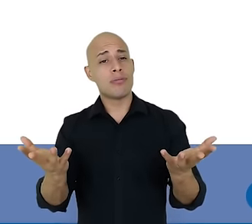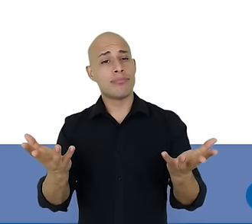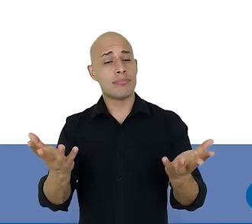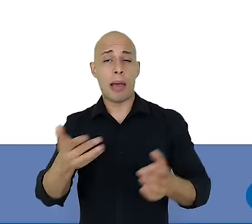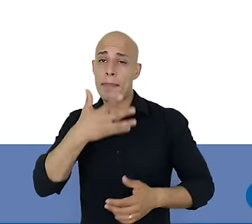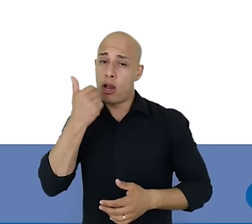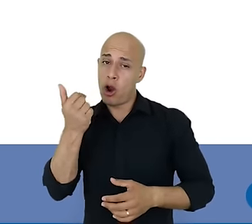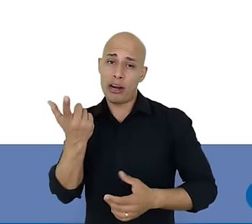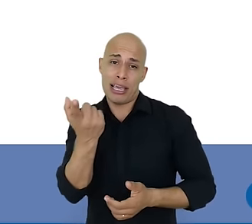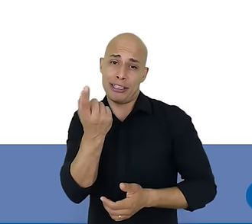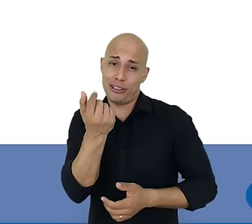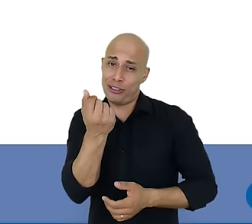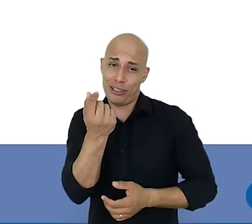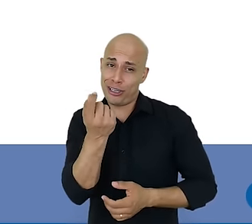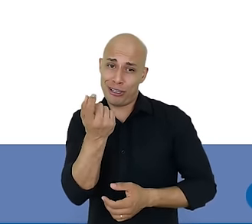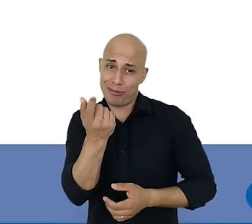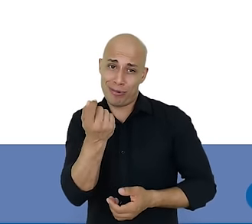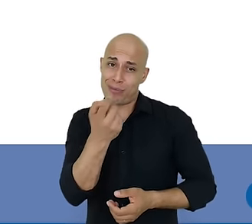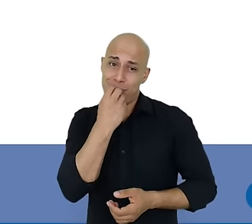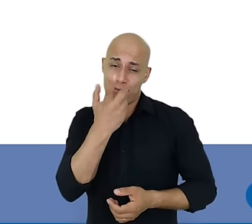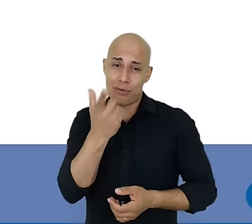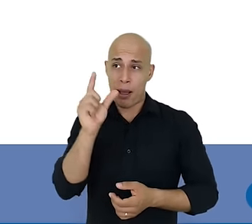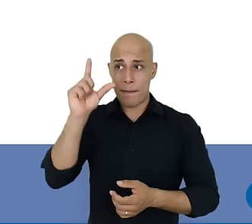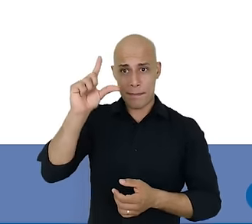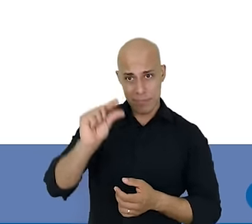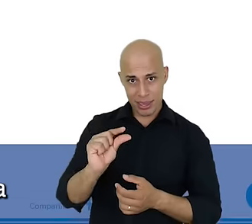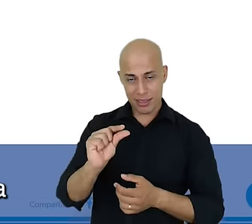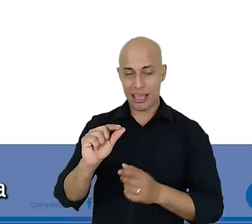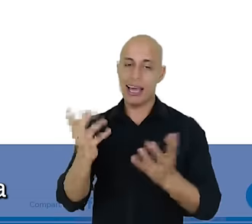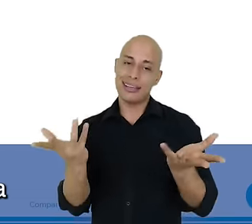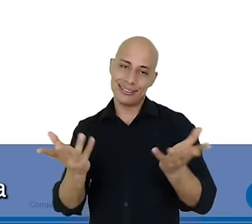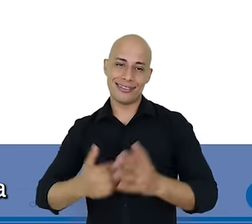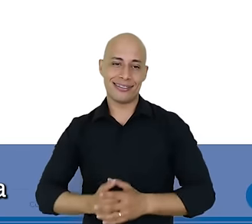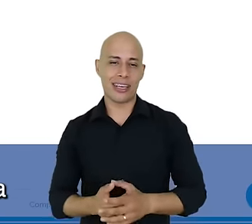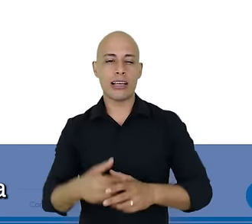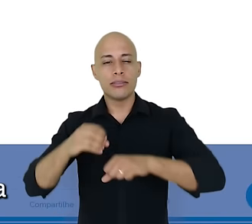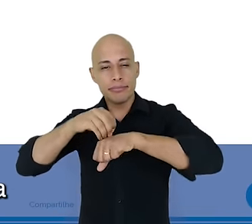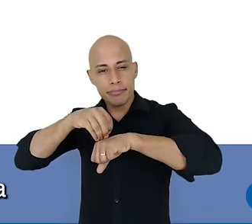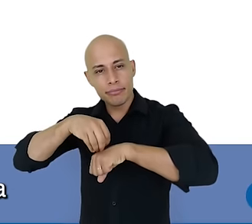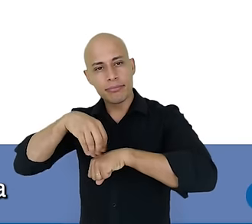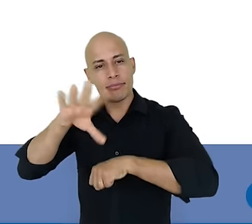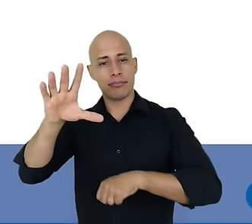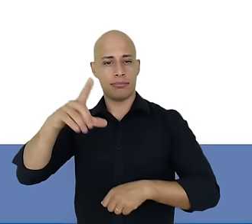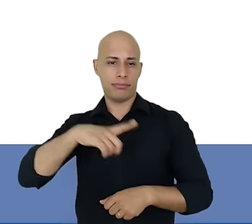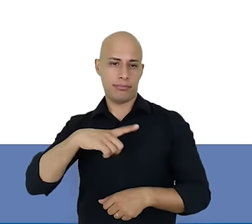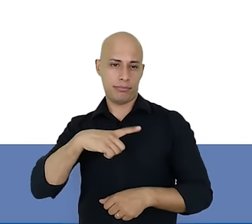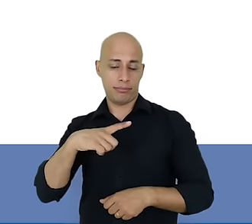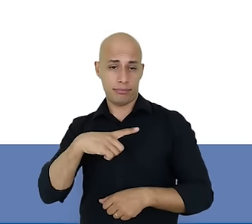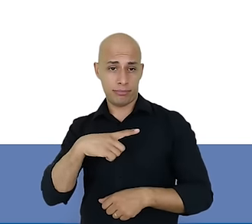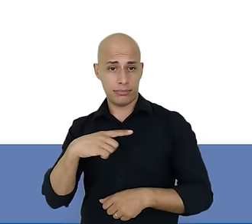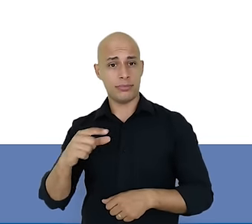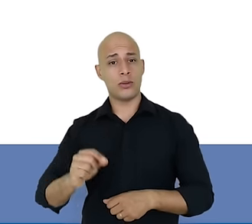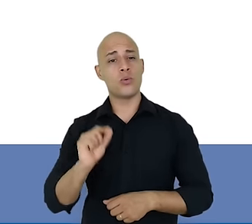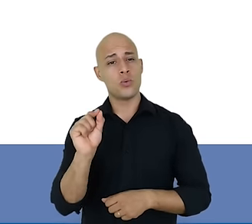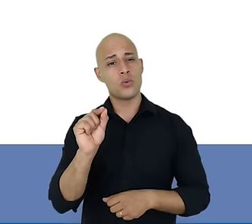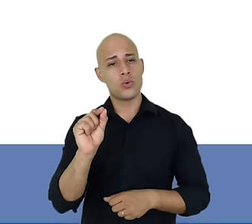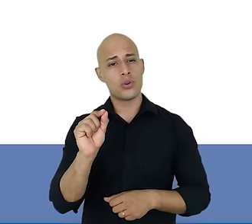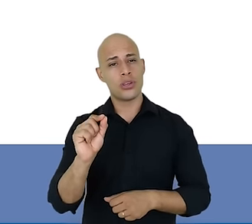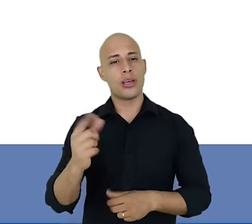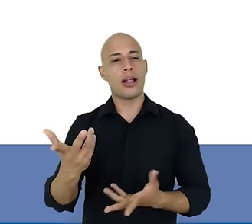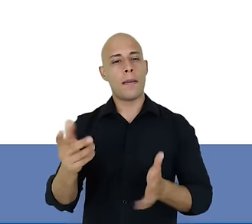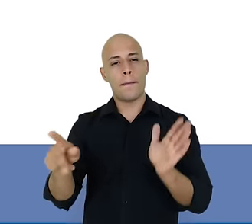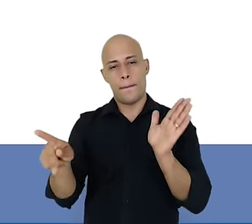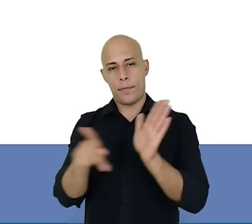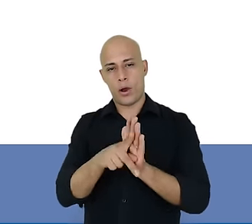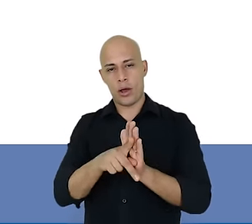cober no bolso né Vamos pensar assim friamente né e e a dica que a gente pode dar a única assim de recomendar Seria o tipo de